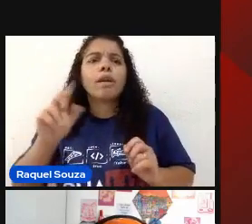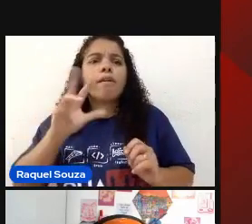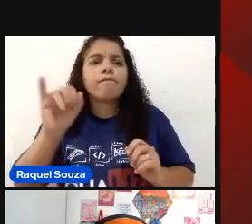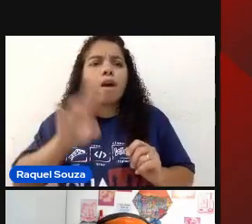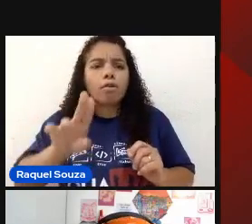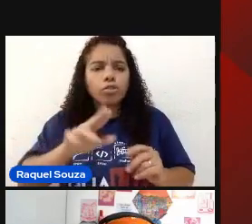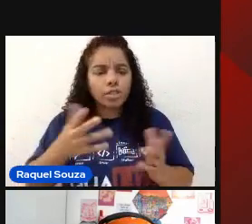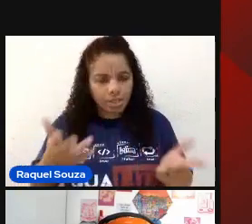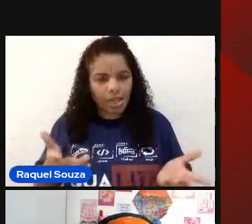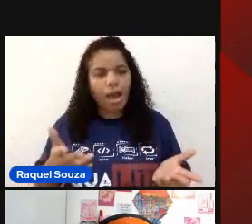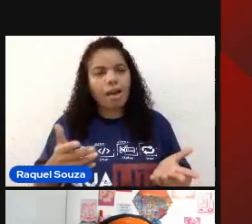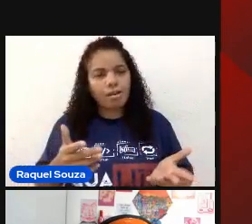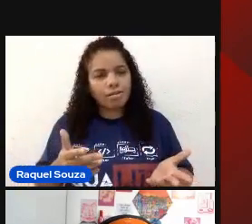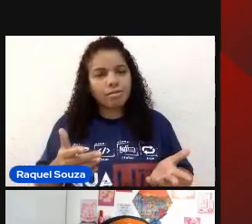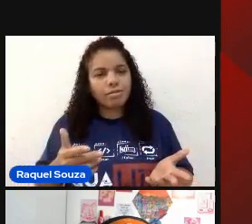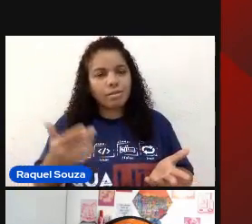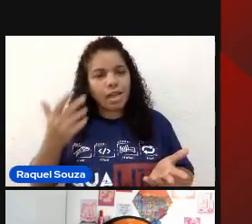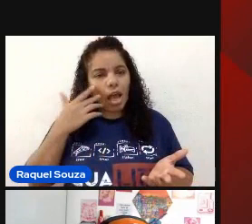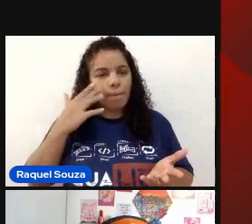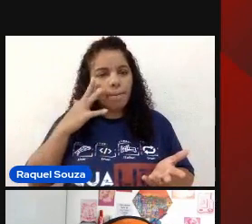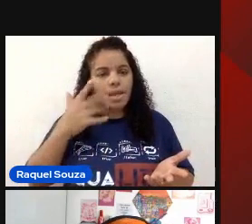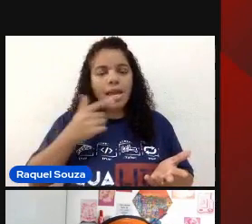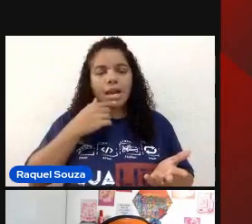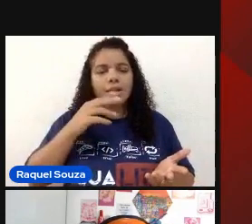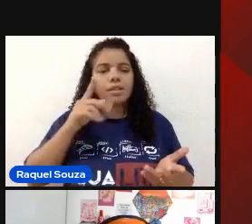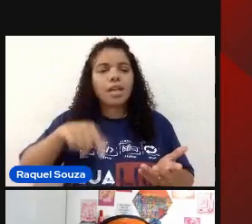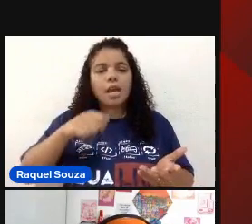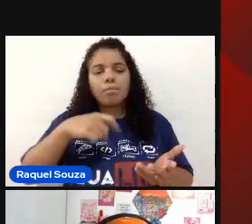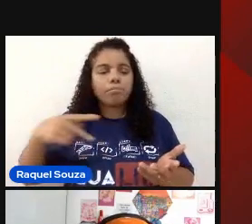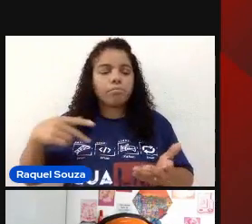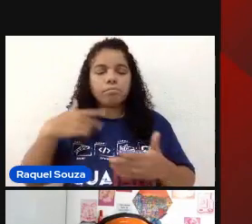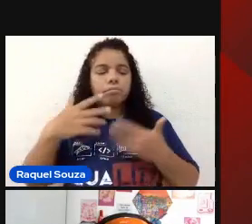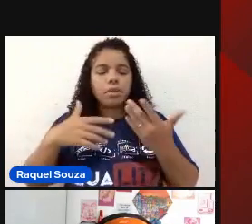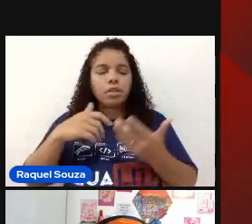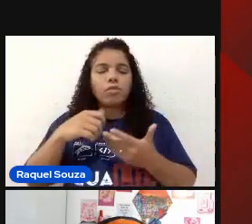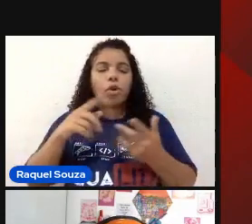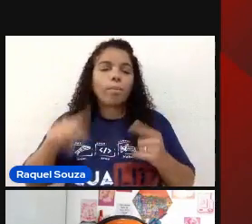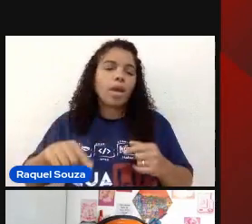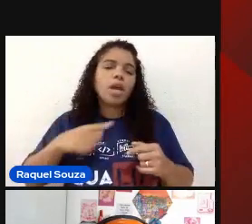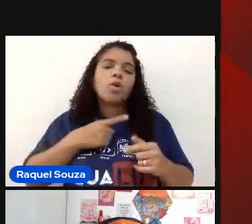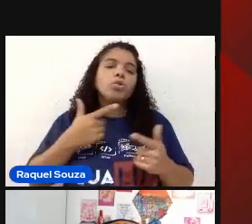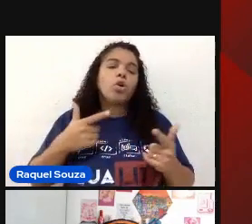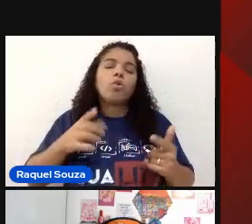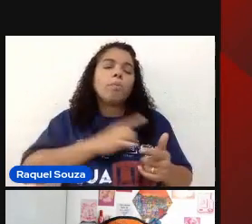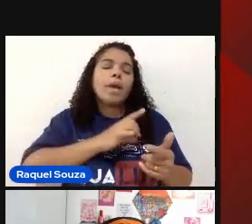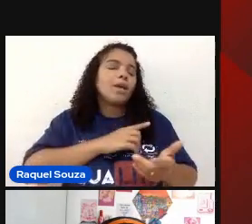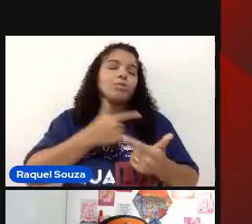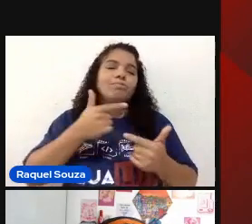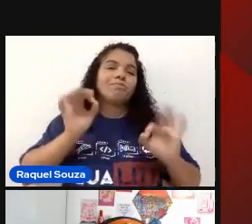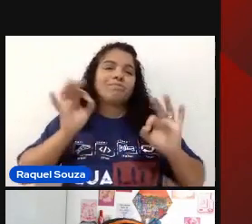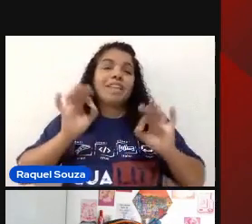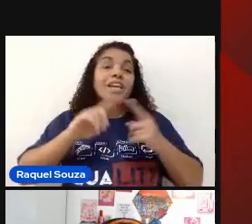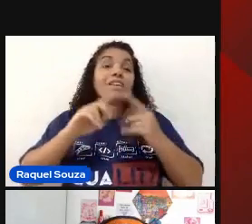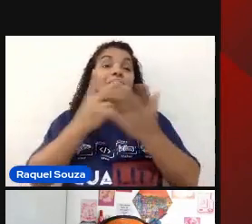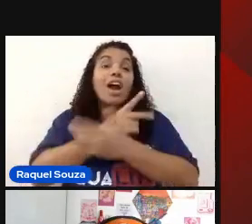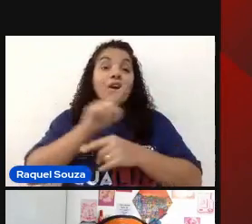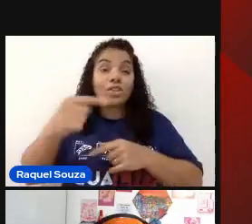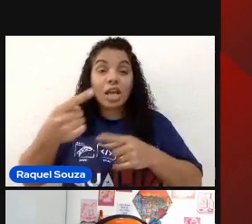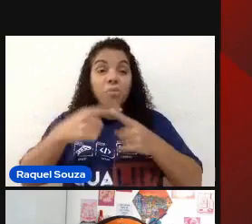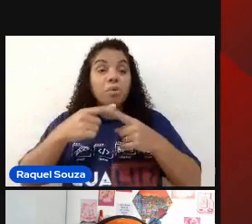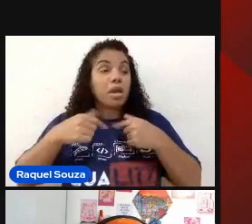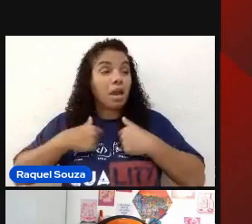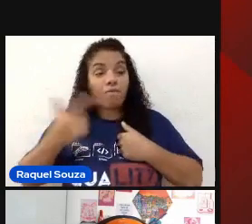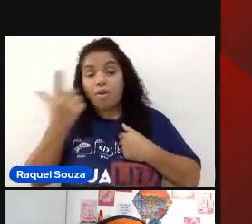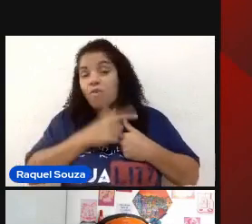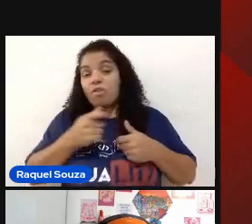utilizar a minha solução, então eu não vou poder ter medo do que vai acontecer, porque eu vou conseguir